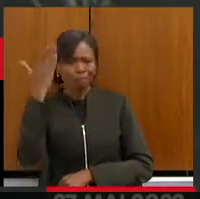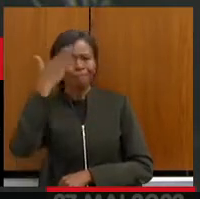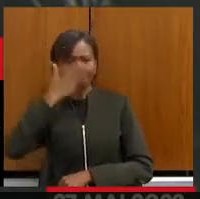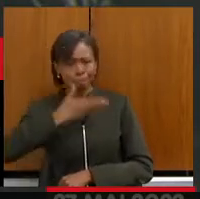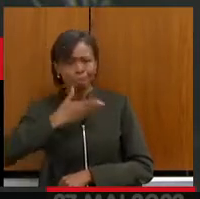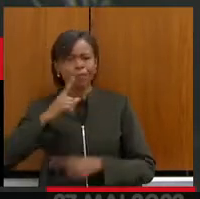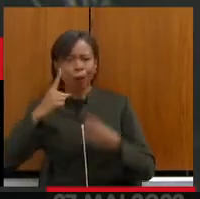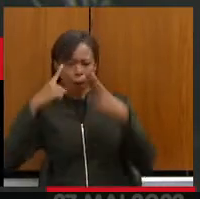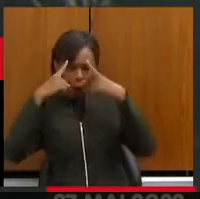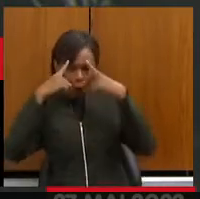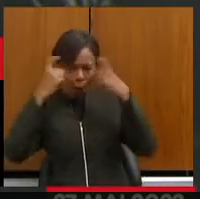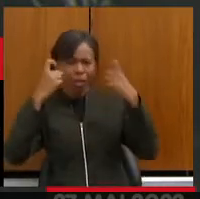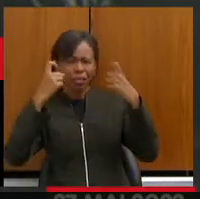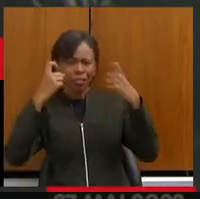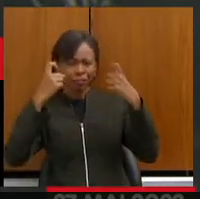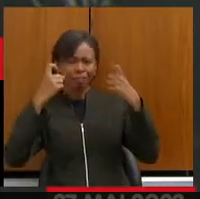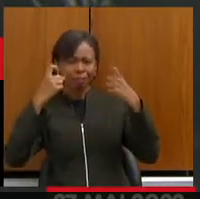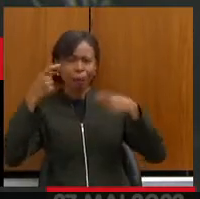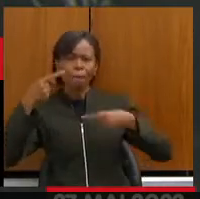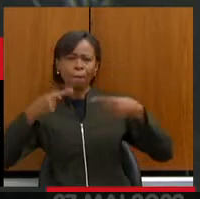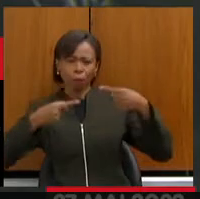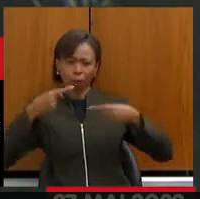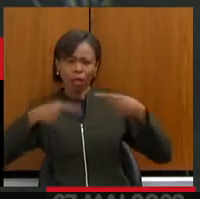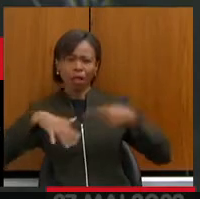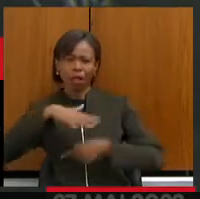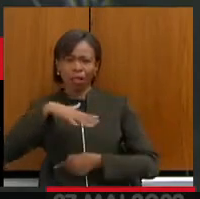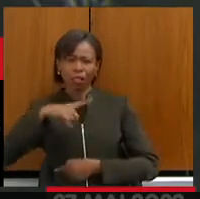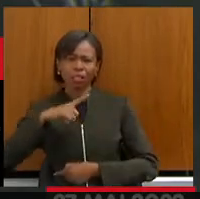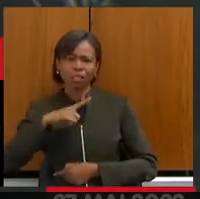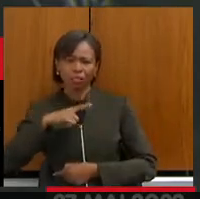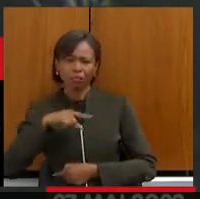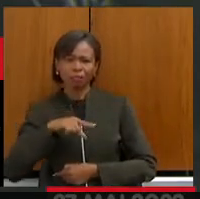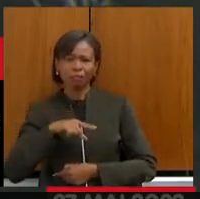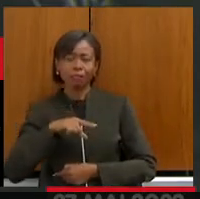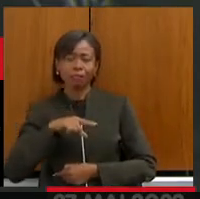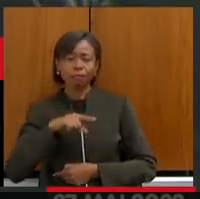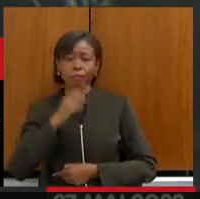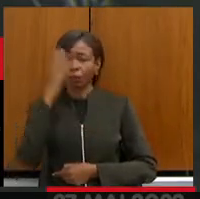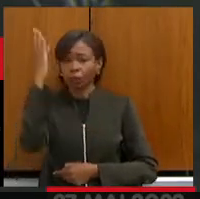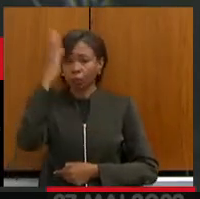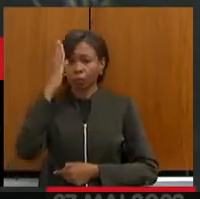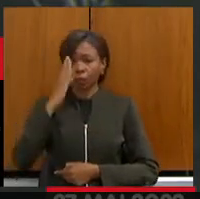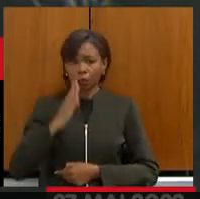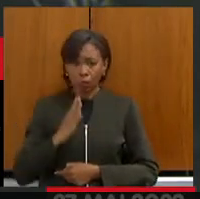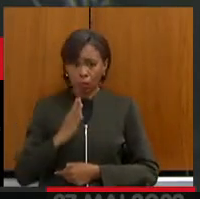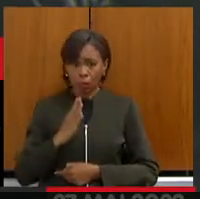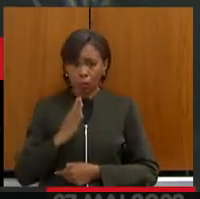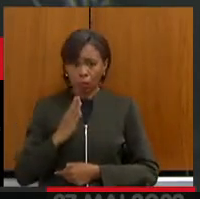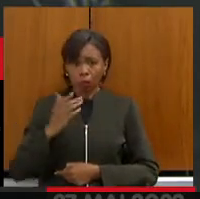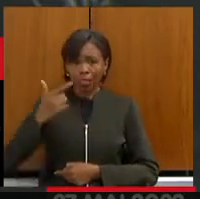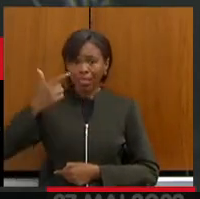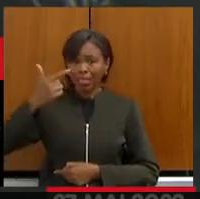de violência política o que o Brasil ocupa o segundo